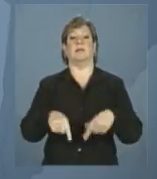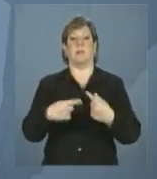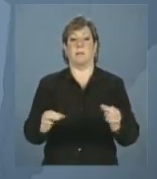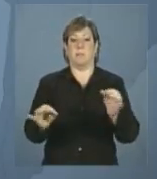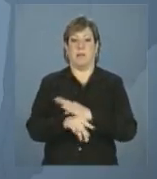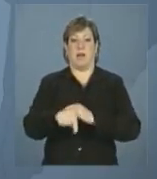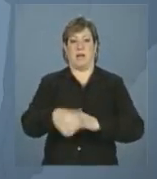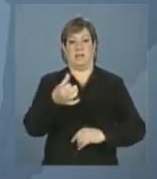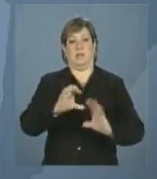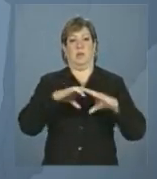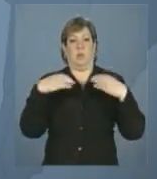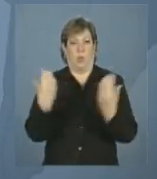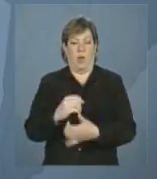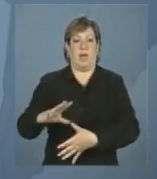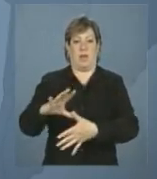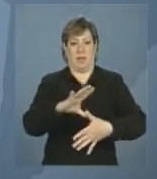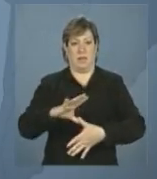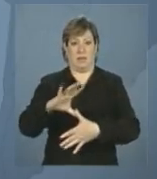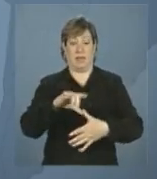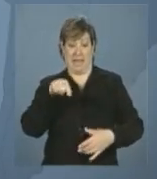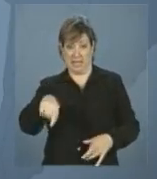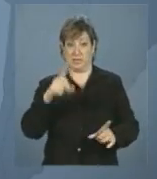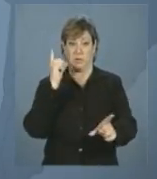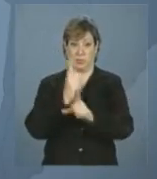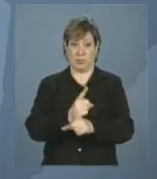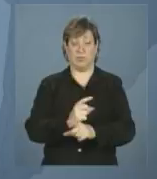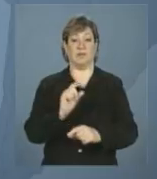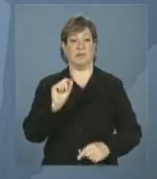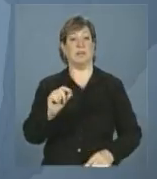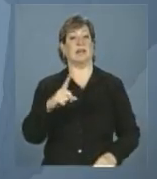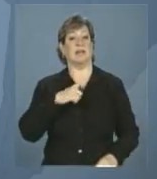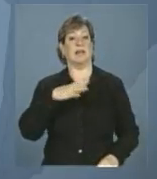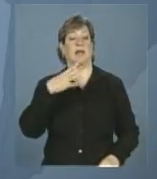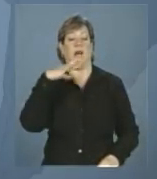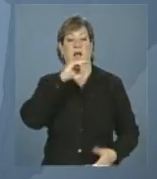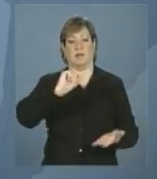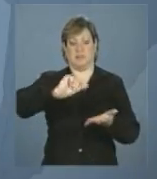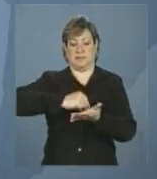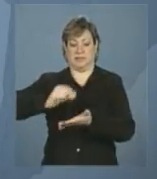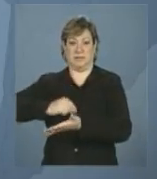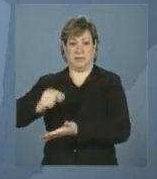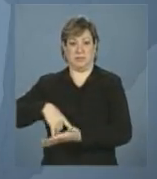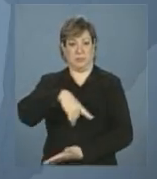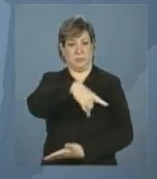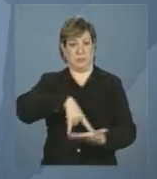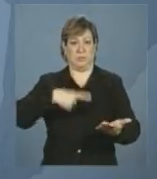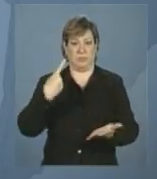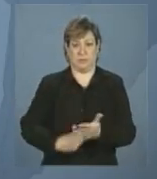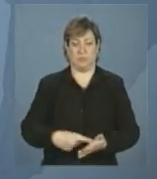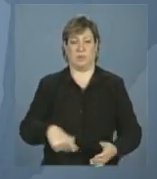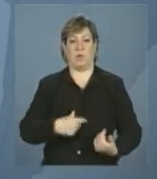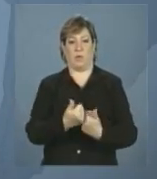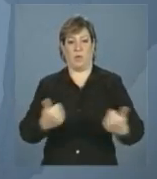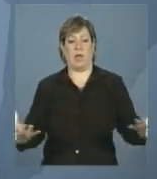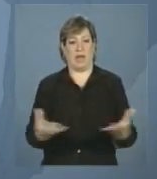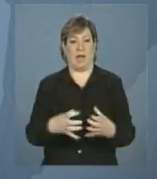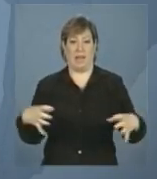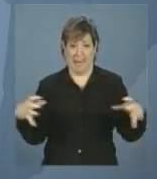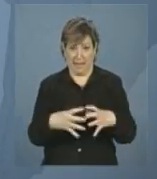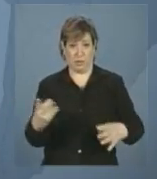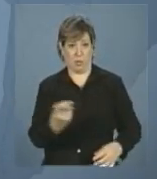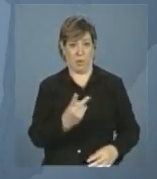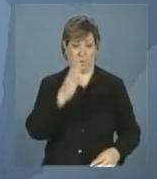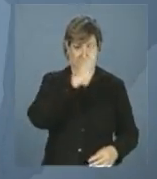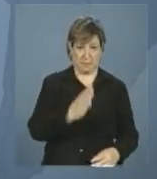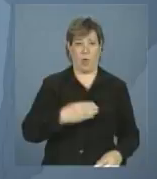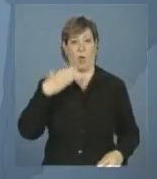da Sexta Cúpula das Américas. No encontro, há a previsão de assinatura de acordos de cooperação entre os dois países,